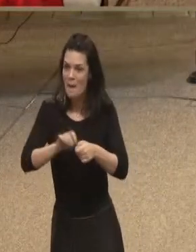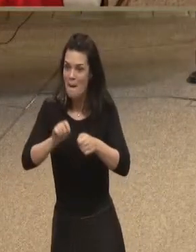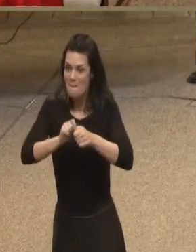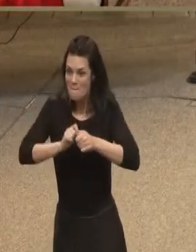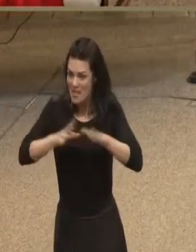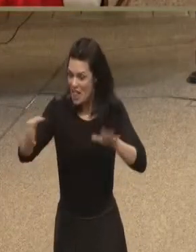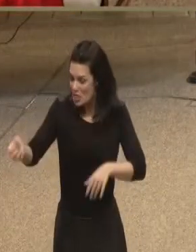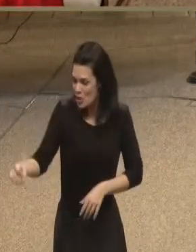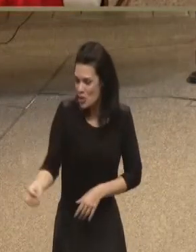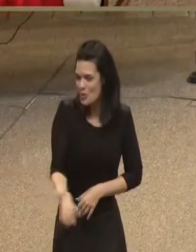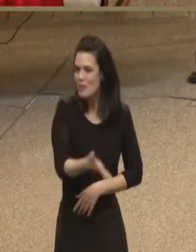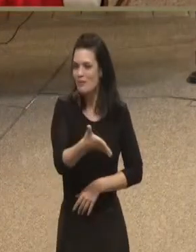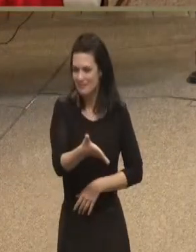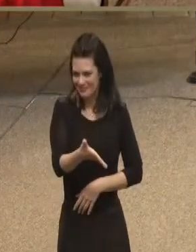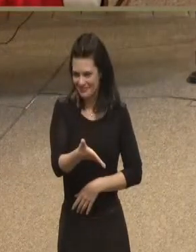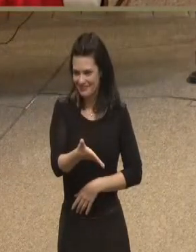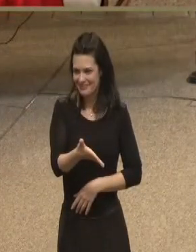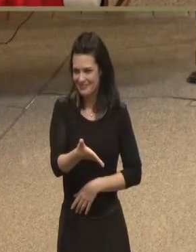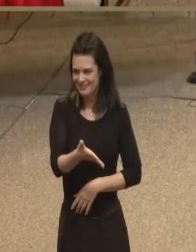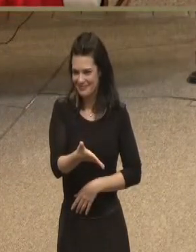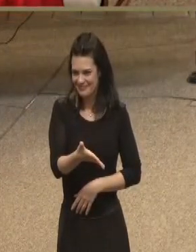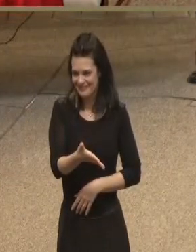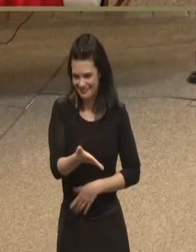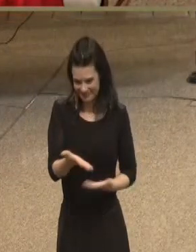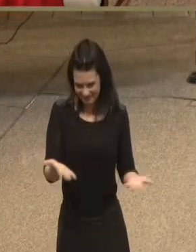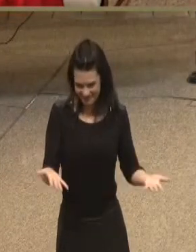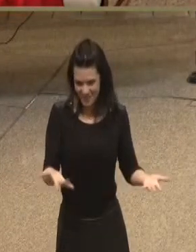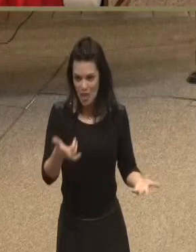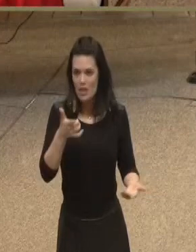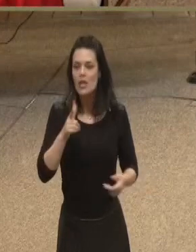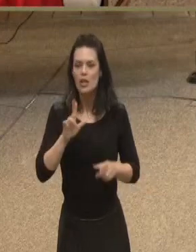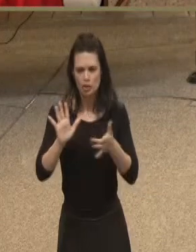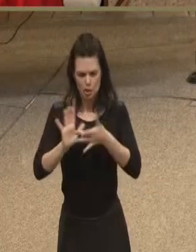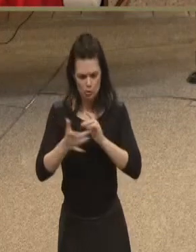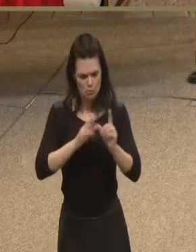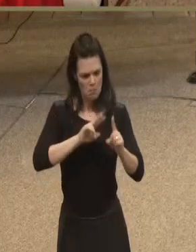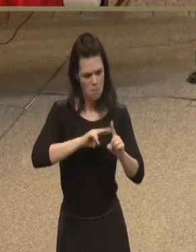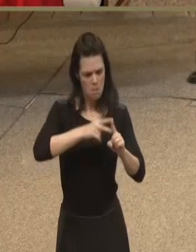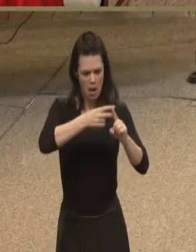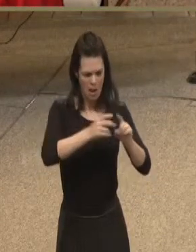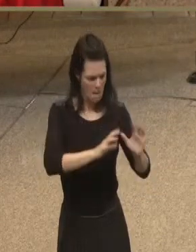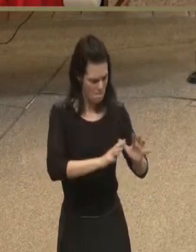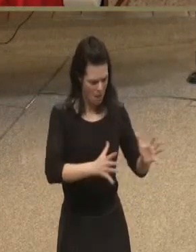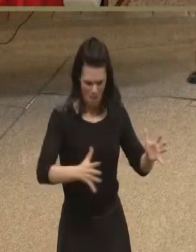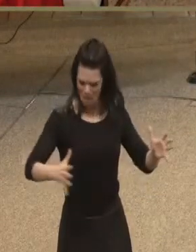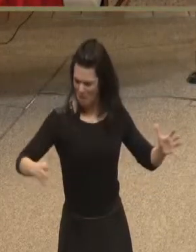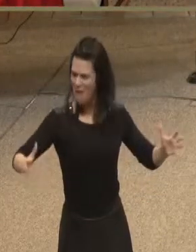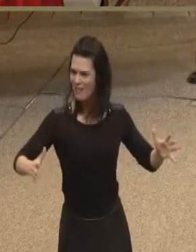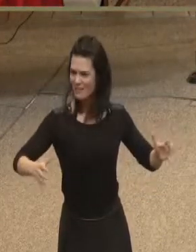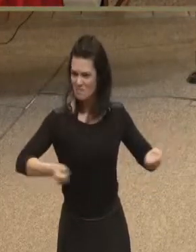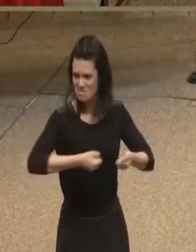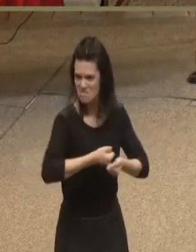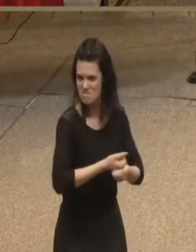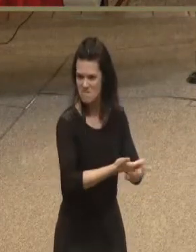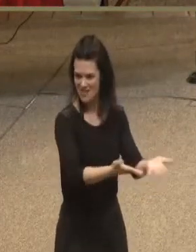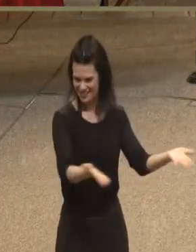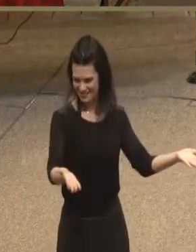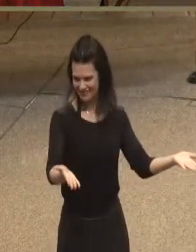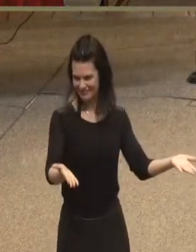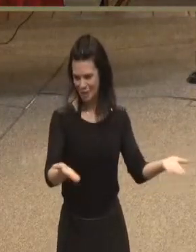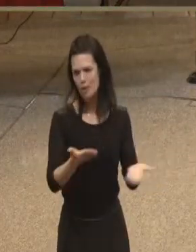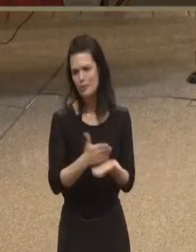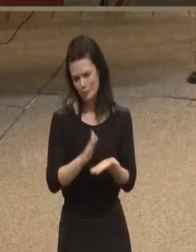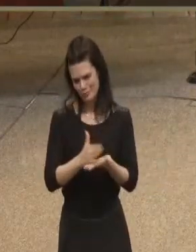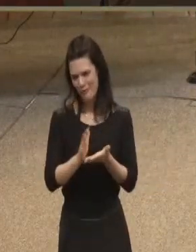todo aquele povo foi alimentado, sobrando ainda 7 cestos completamente cheios de pães e peixes